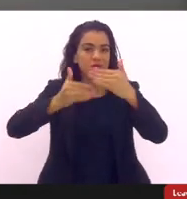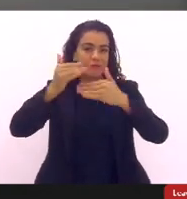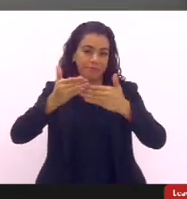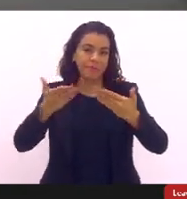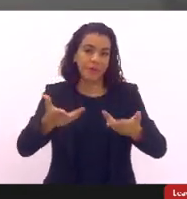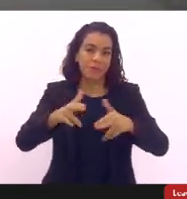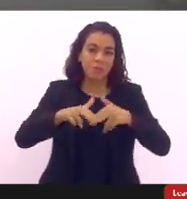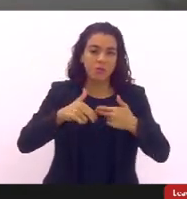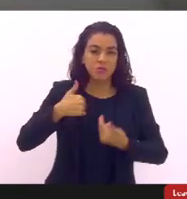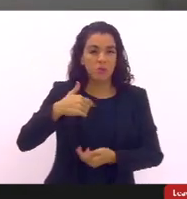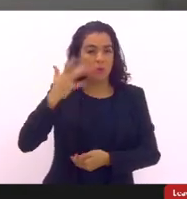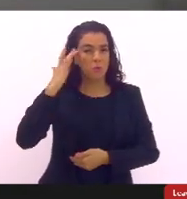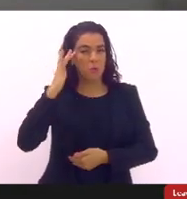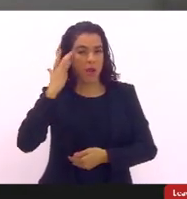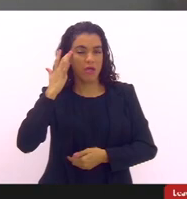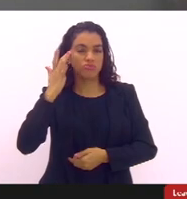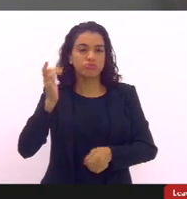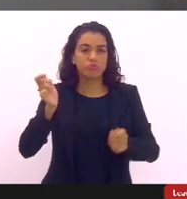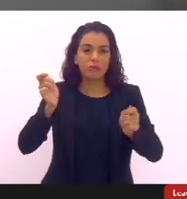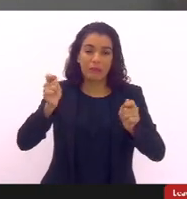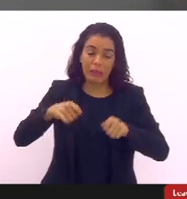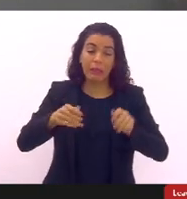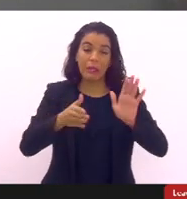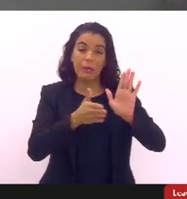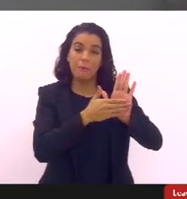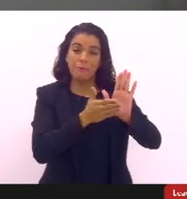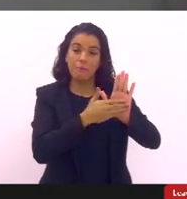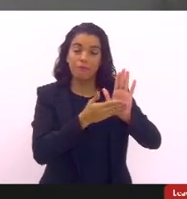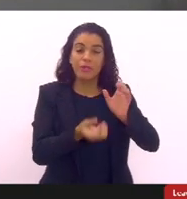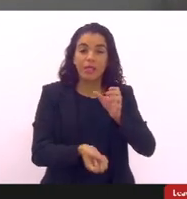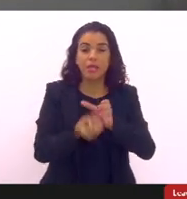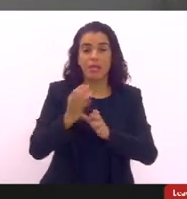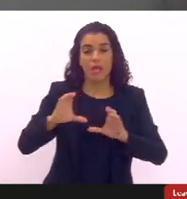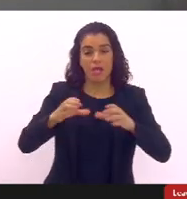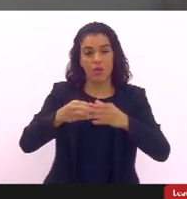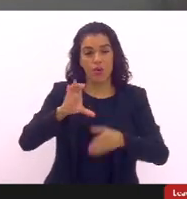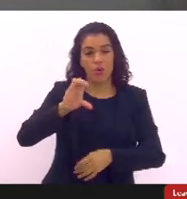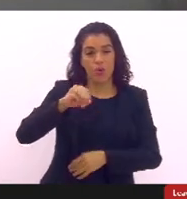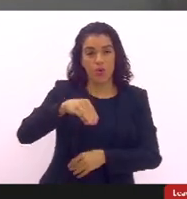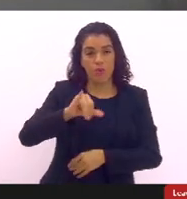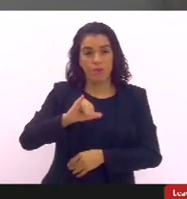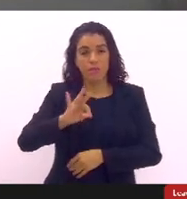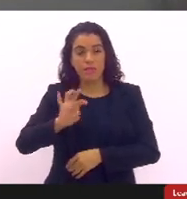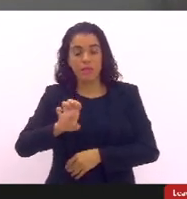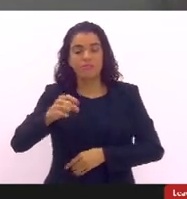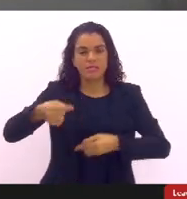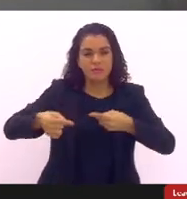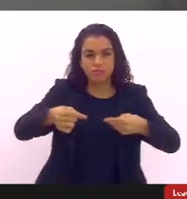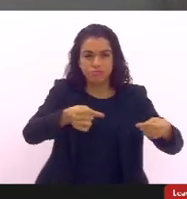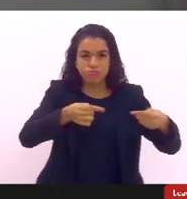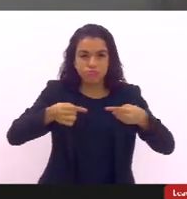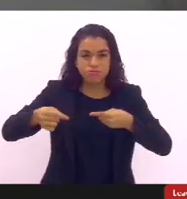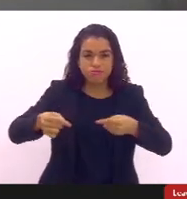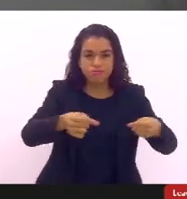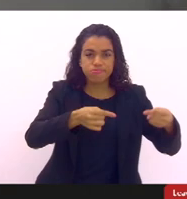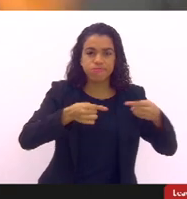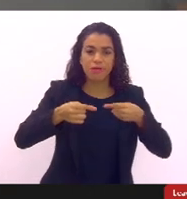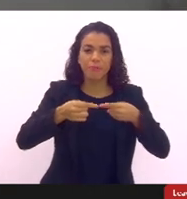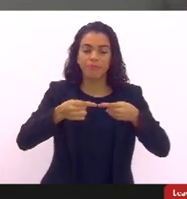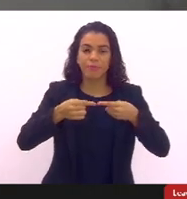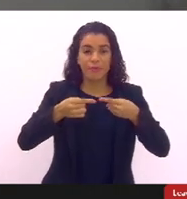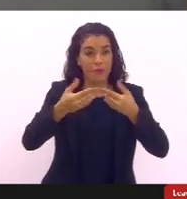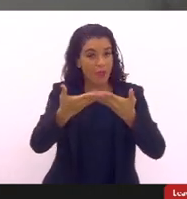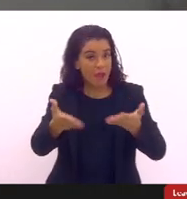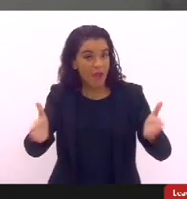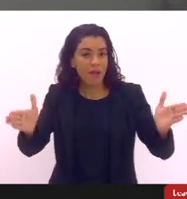Então, acho que valeria a pena, e a minha proposta é que se crie um comitê para que se possa discutir concretamente, de uma forma